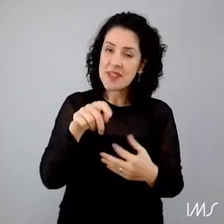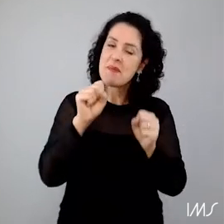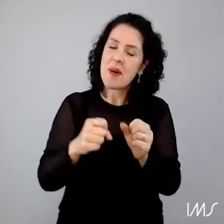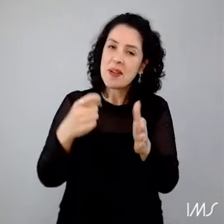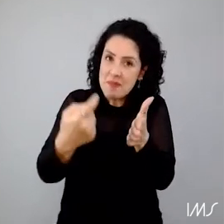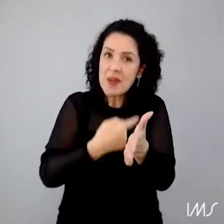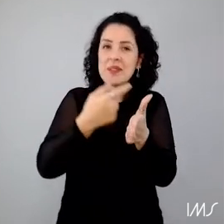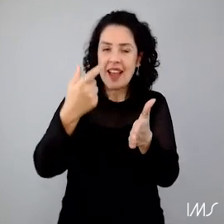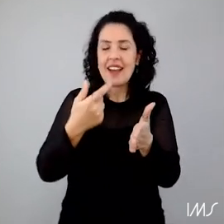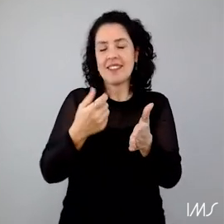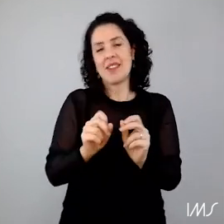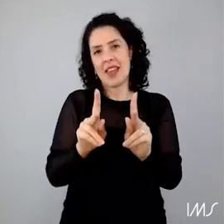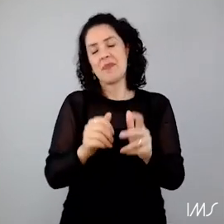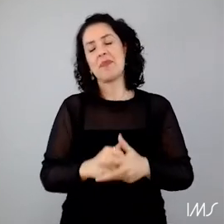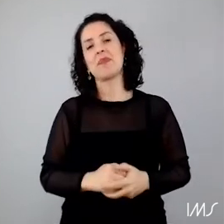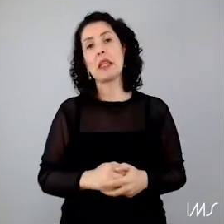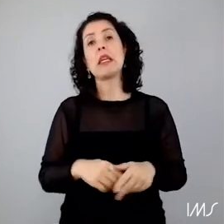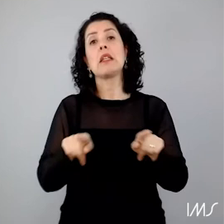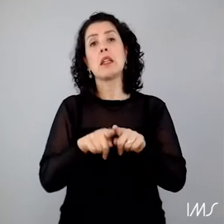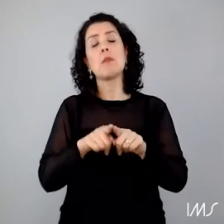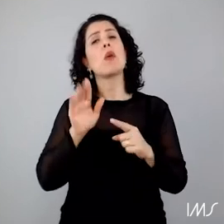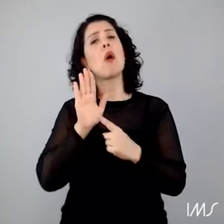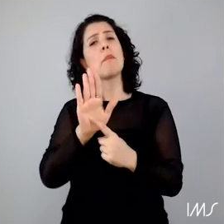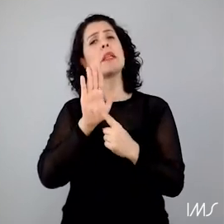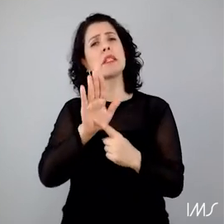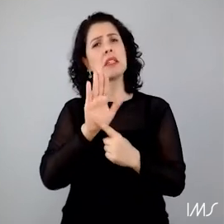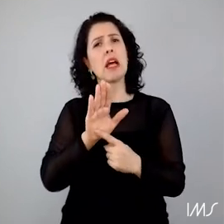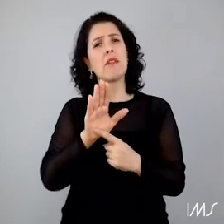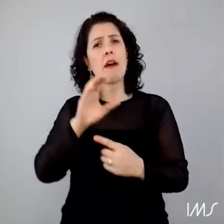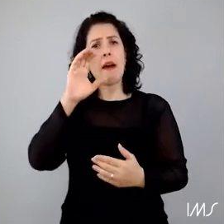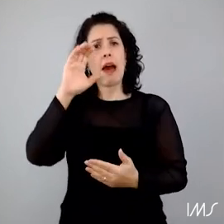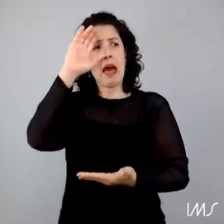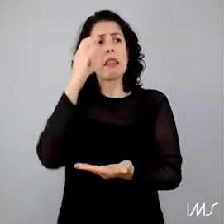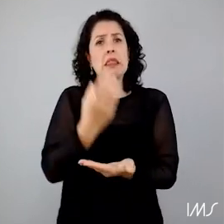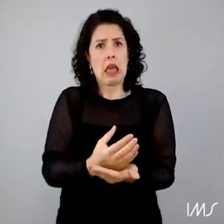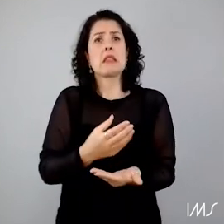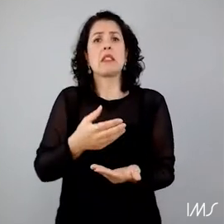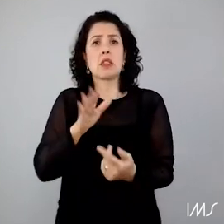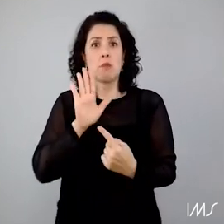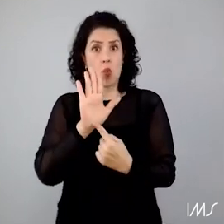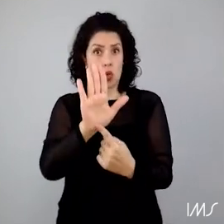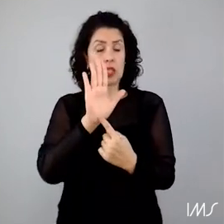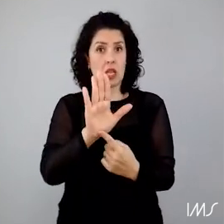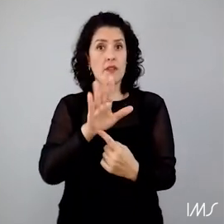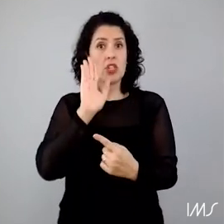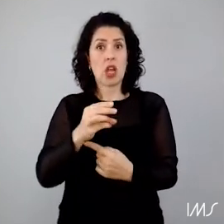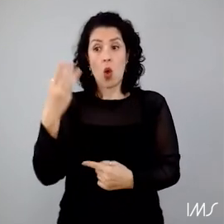tese no 3º Simpósio Internacional da História da Fotografia, em Rochester, Nova